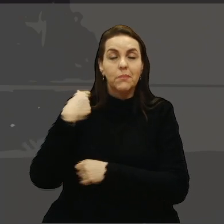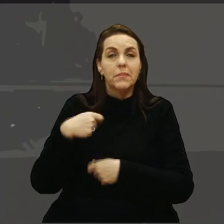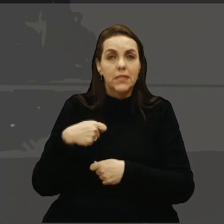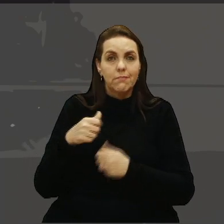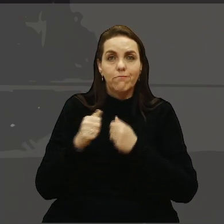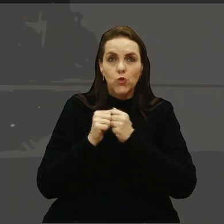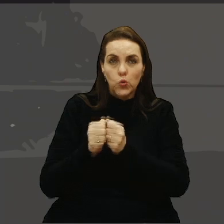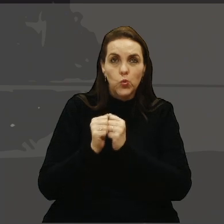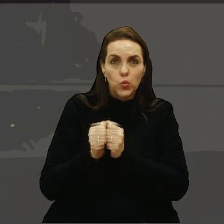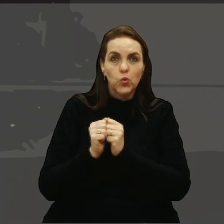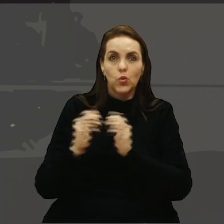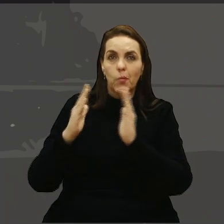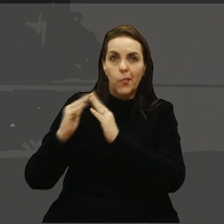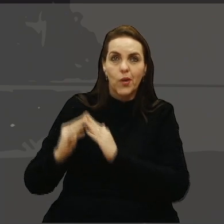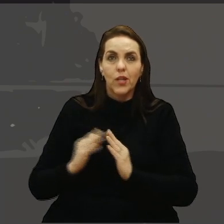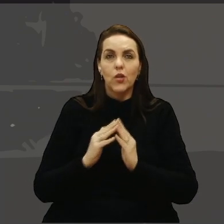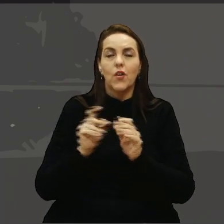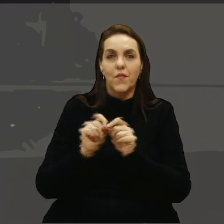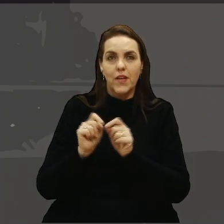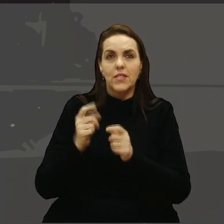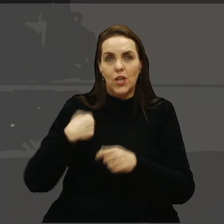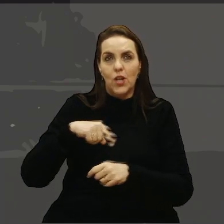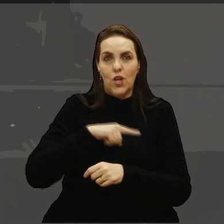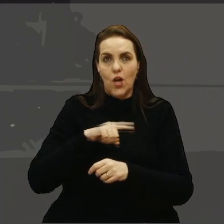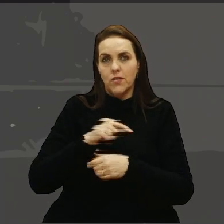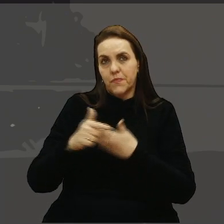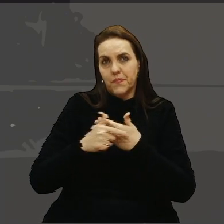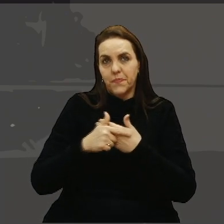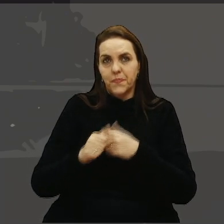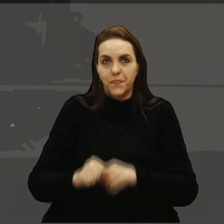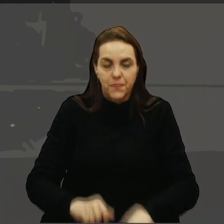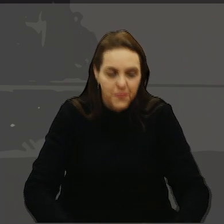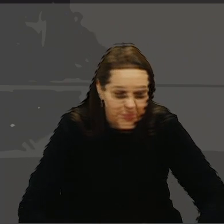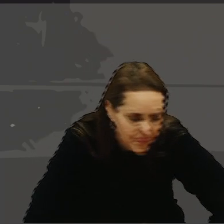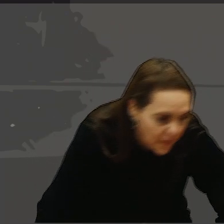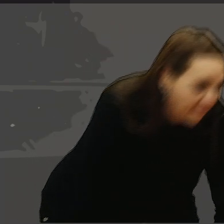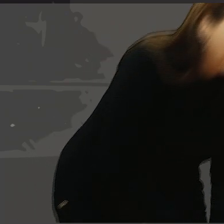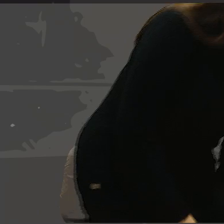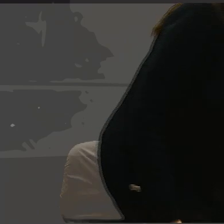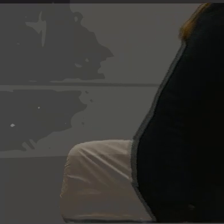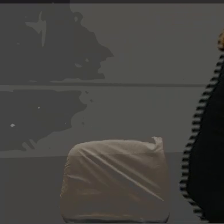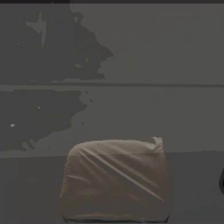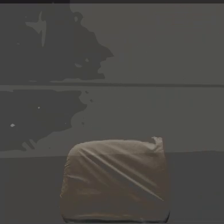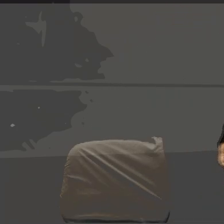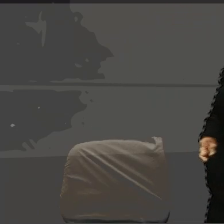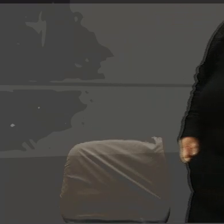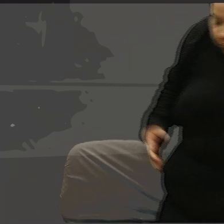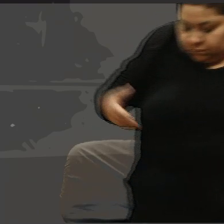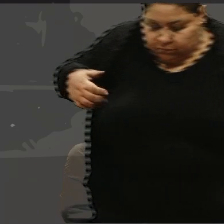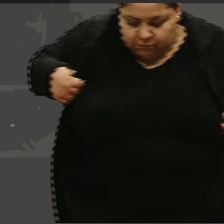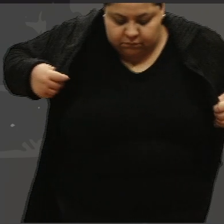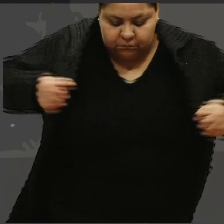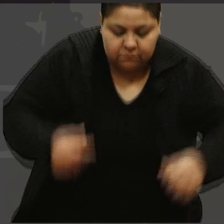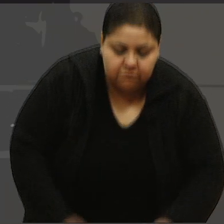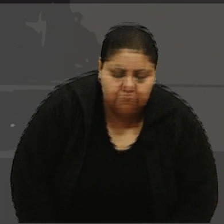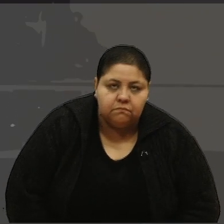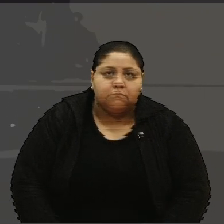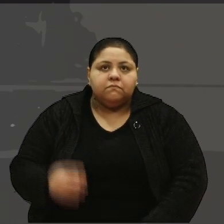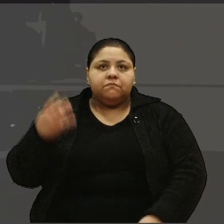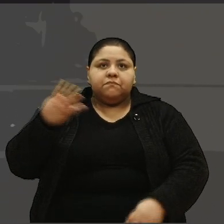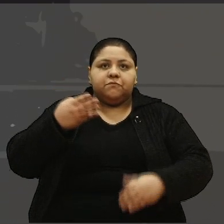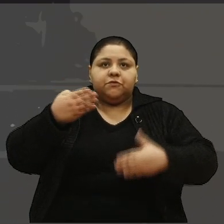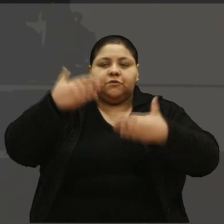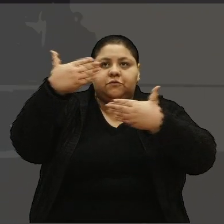junto dos moradores, fazendo a nossa parte. E no quarto slide é onde